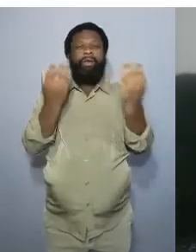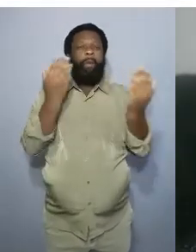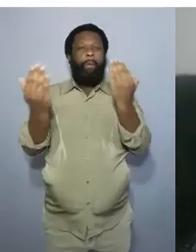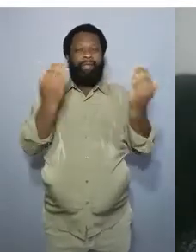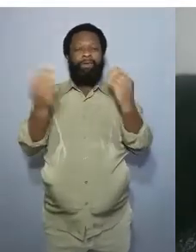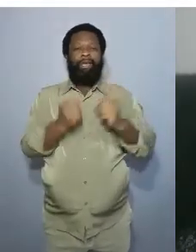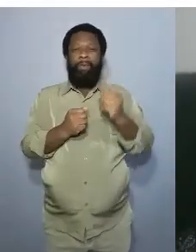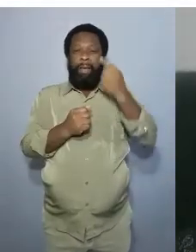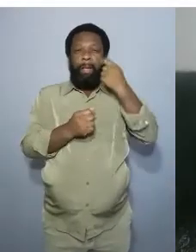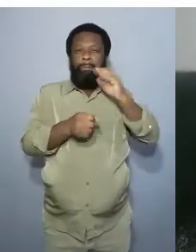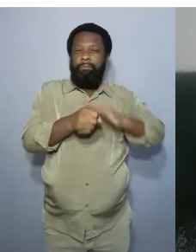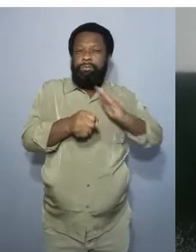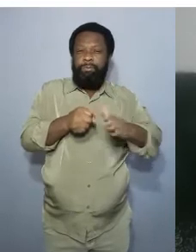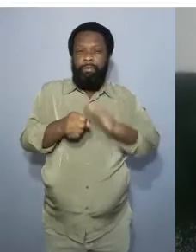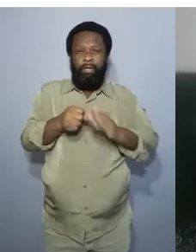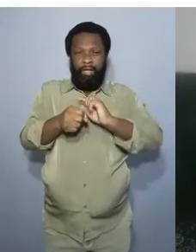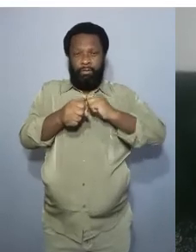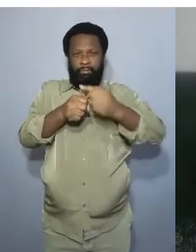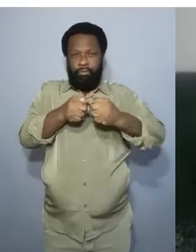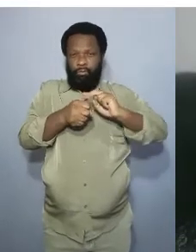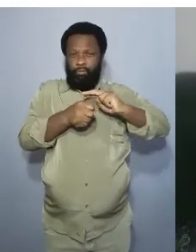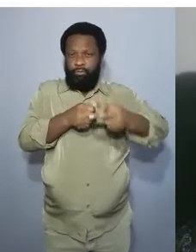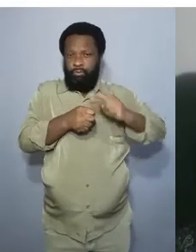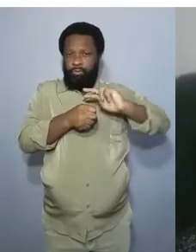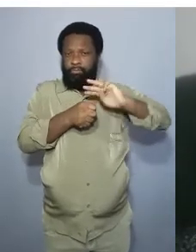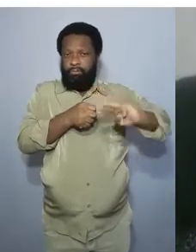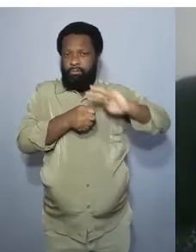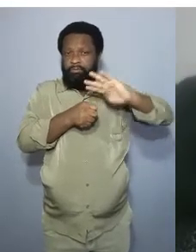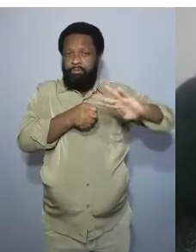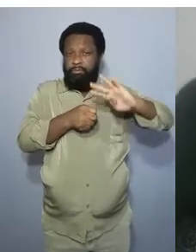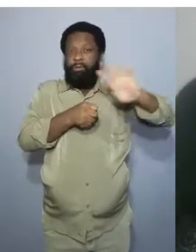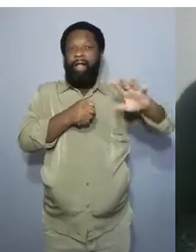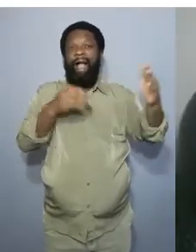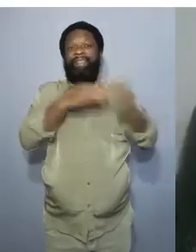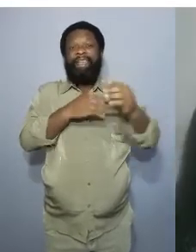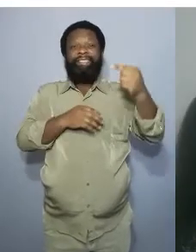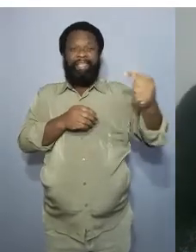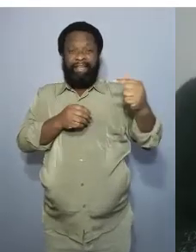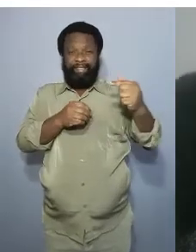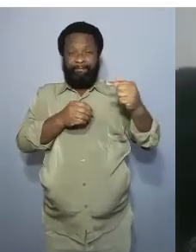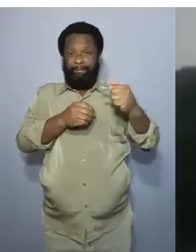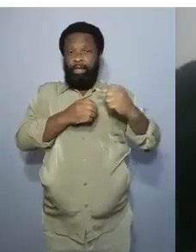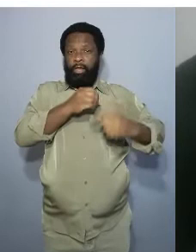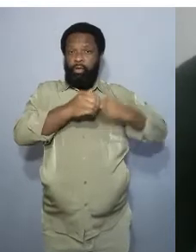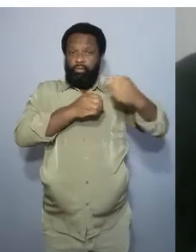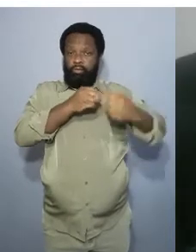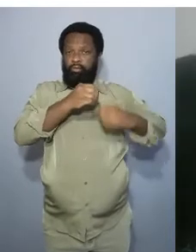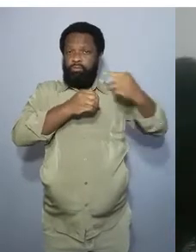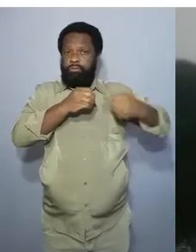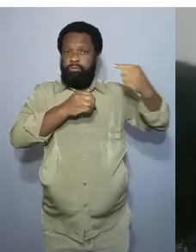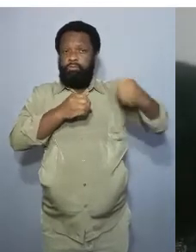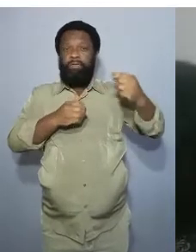Ele tinha várias camadas. Ele poderia ter uma camada, 2, 3, 4 ou até no máximo 7 camadas. Então aqui eu